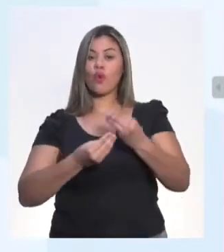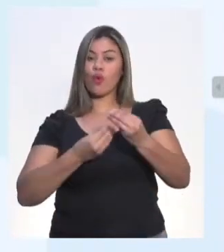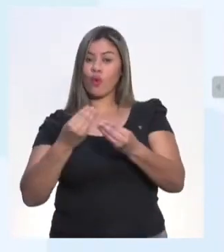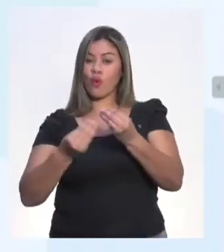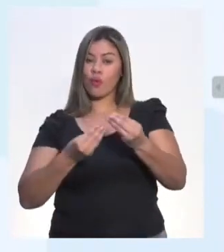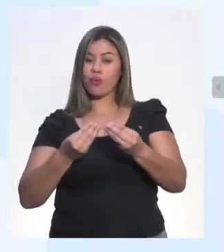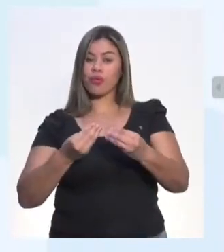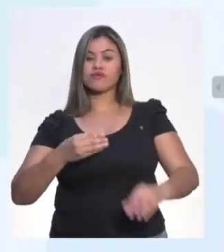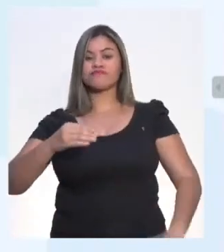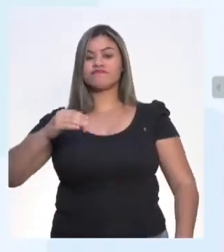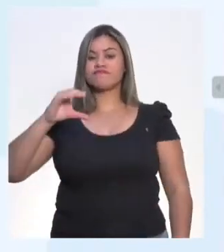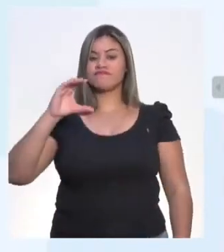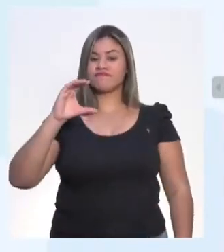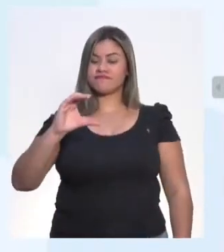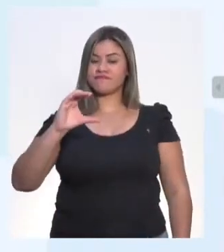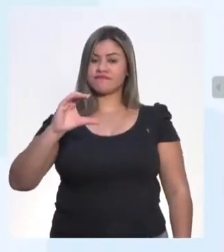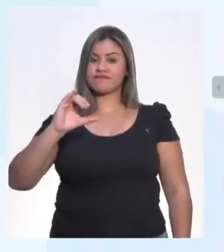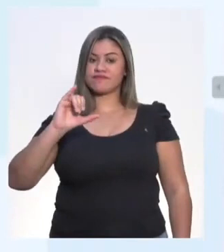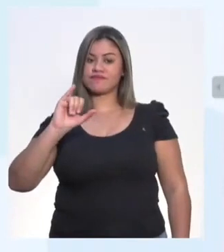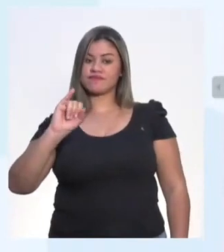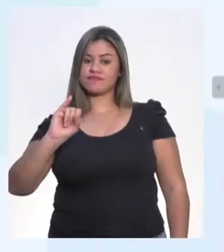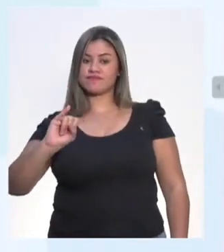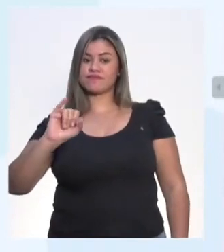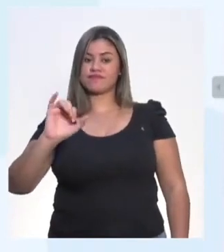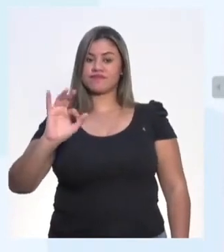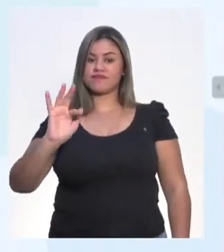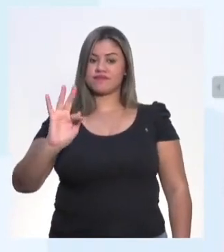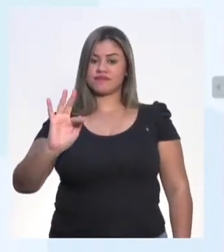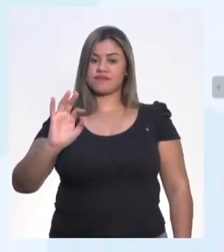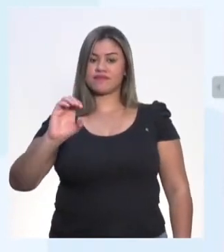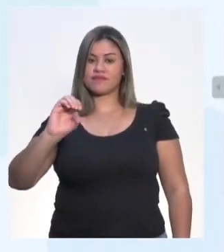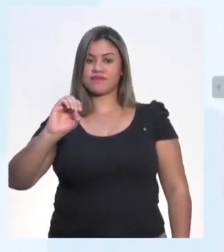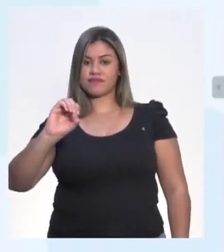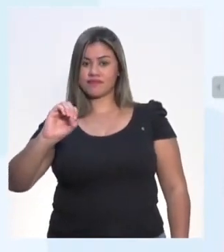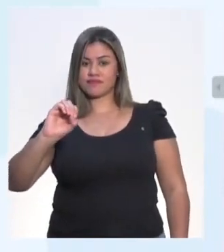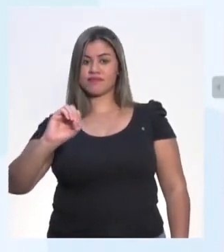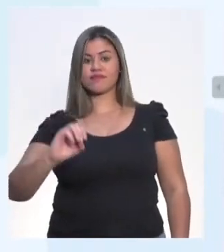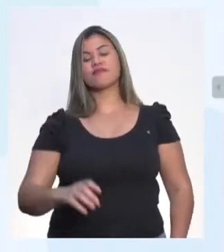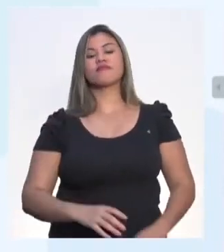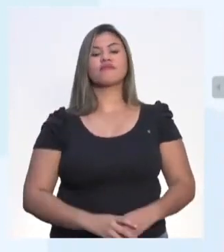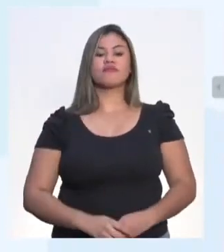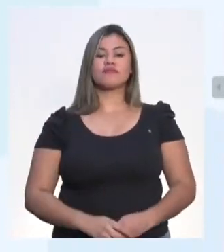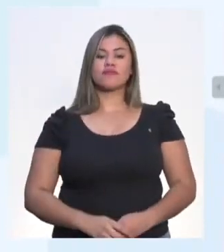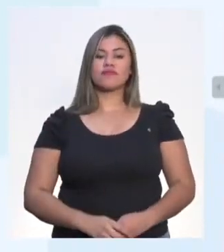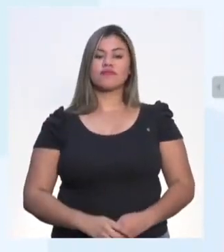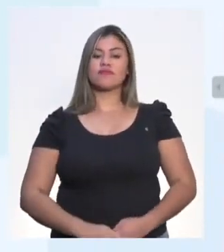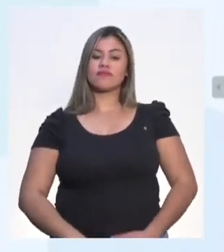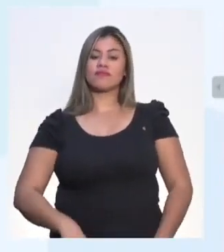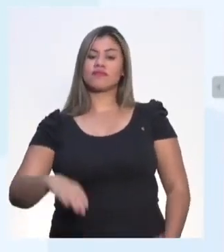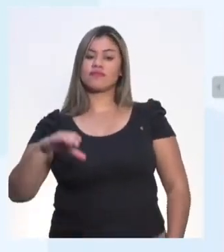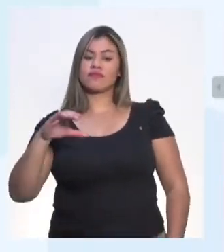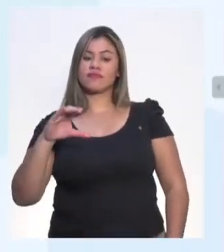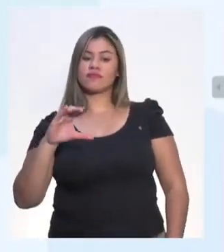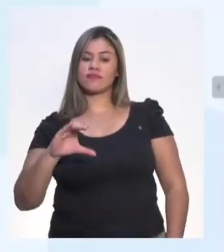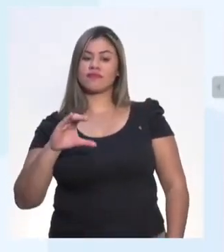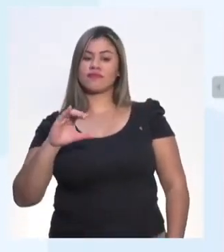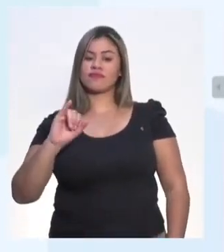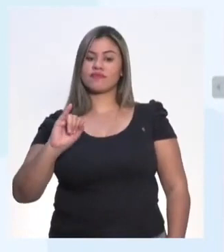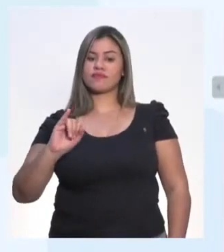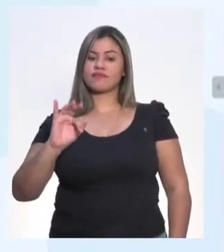posição, eu vou colocar o I. E agora eu vou trocar o F com o O.